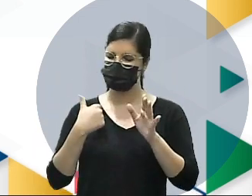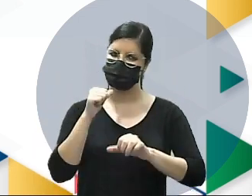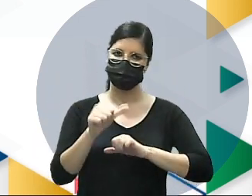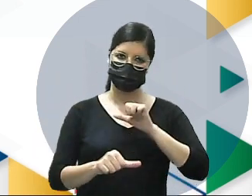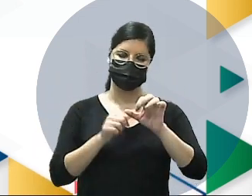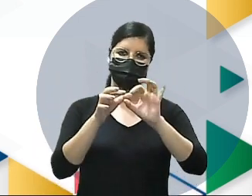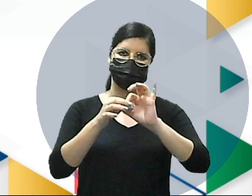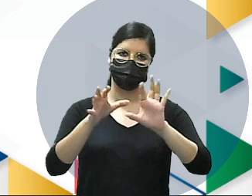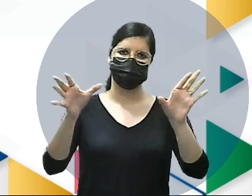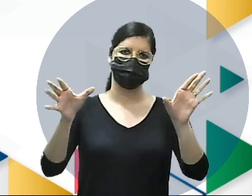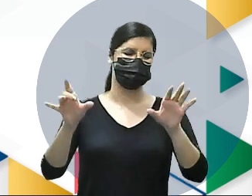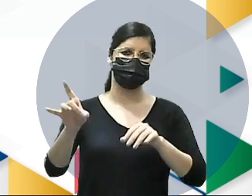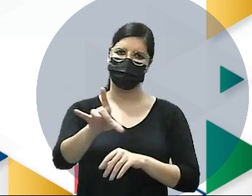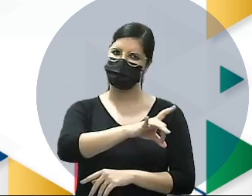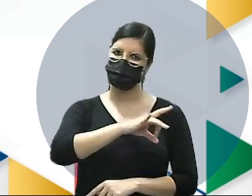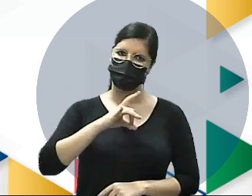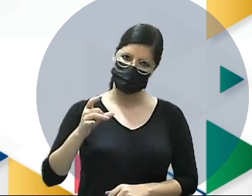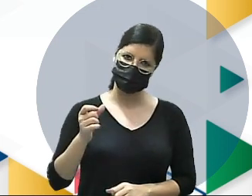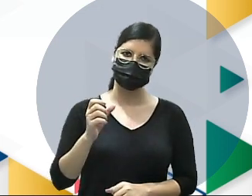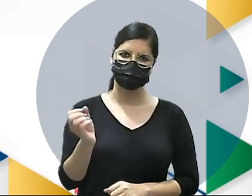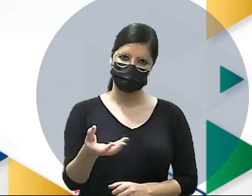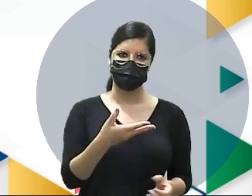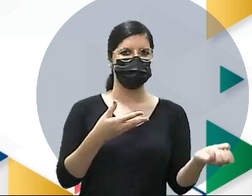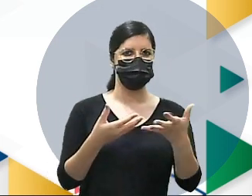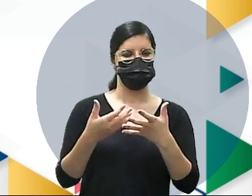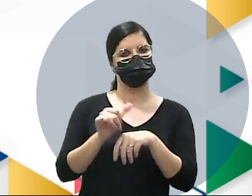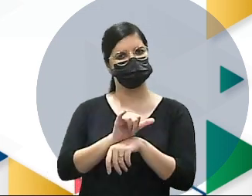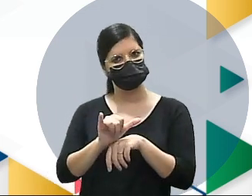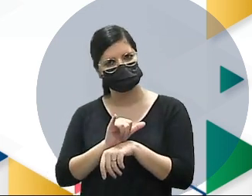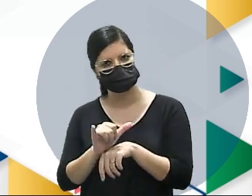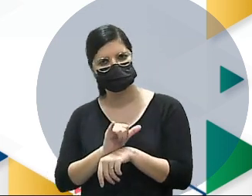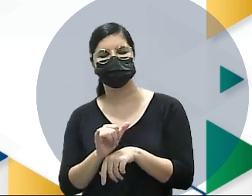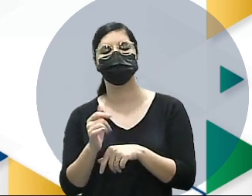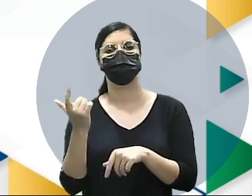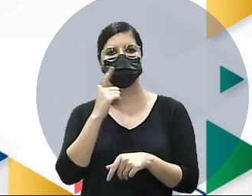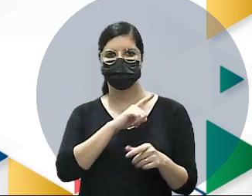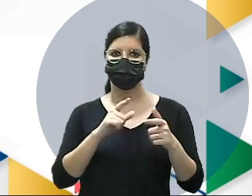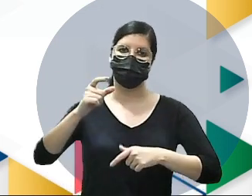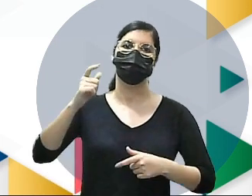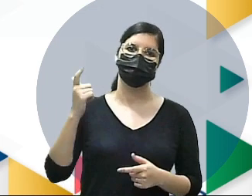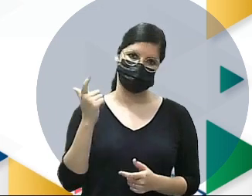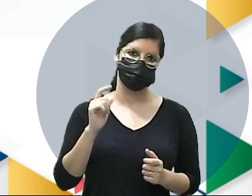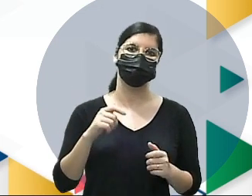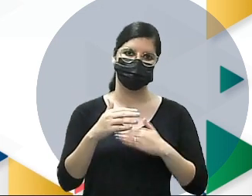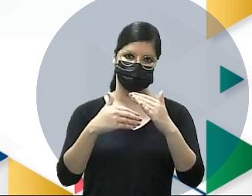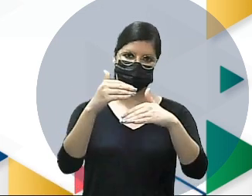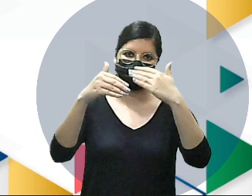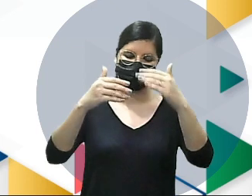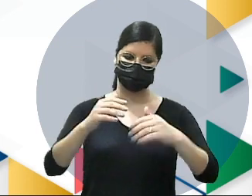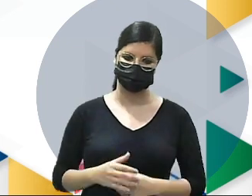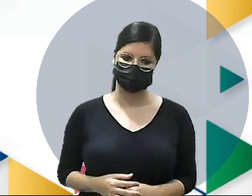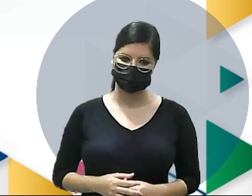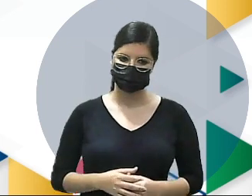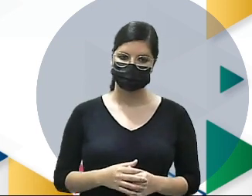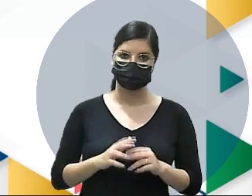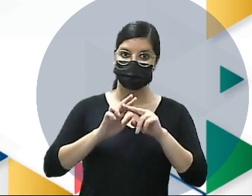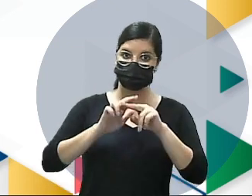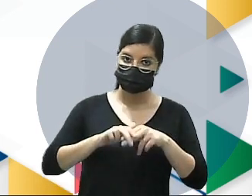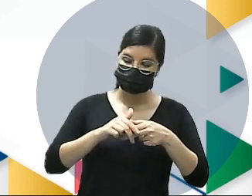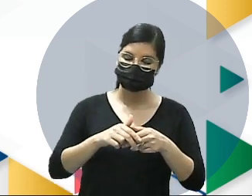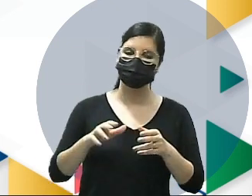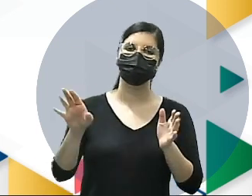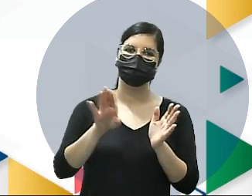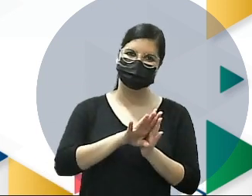poder dar mais liberdade para as pessoas inclusive modernizarem mais deixar um processo muito mais contemporâneo que aí que vem literalmente